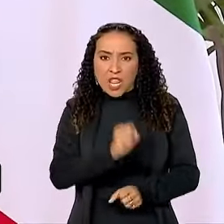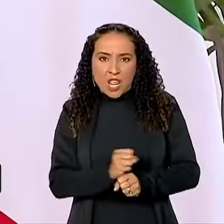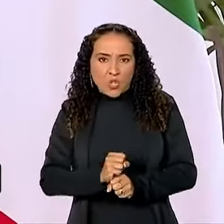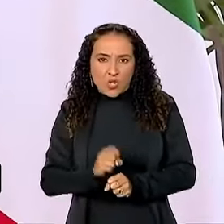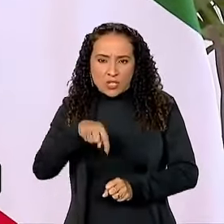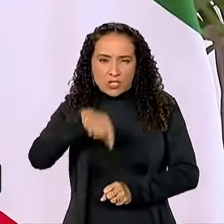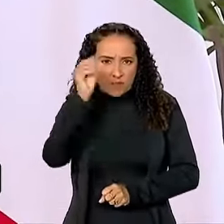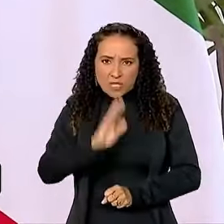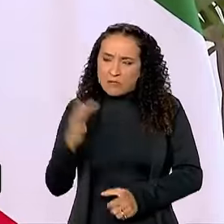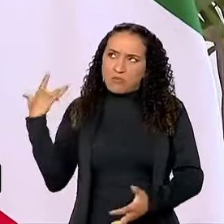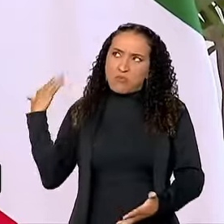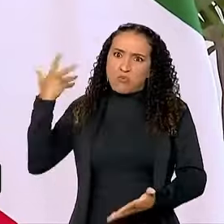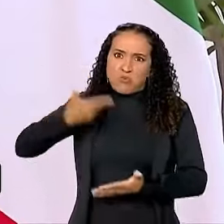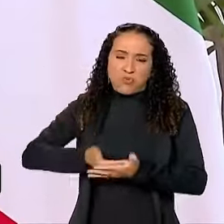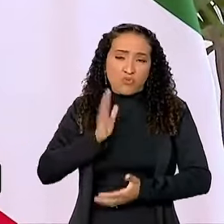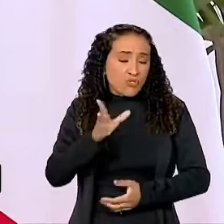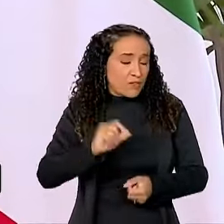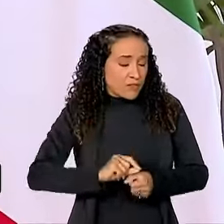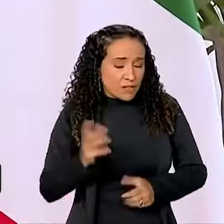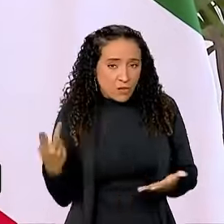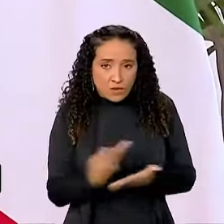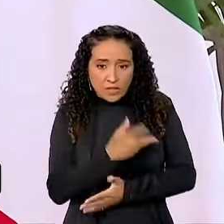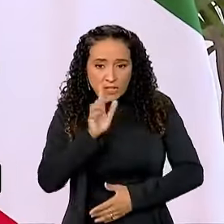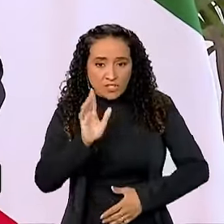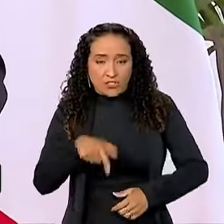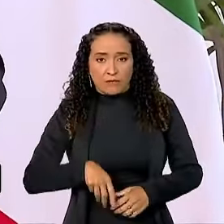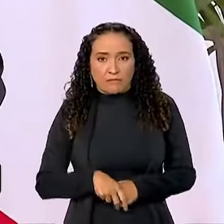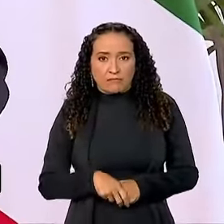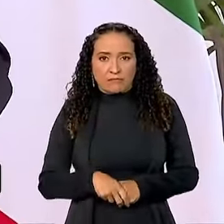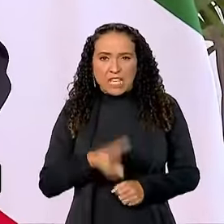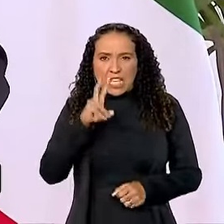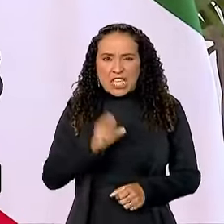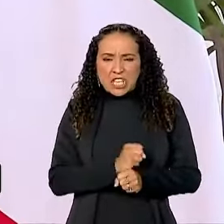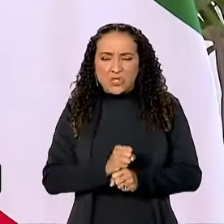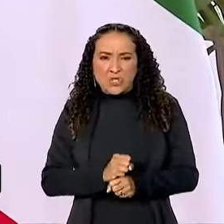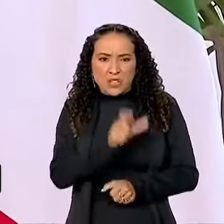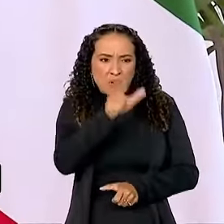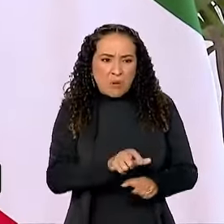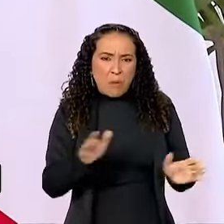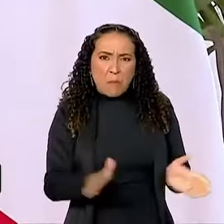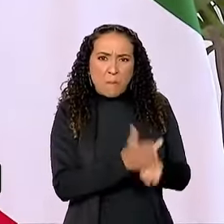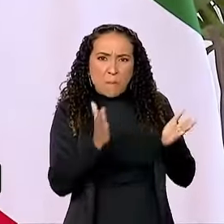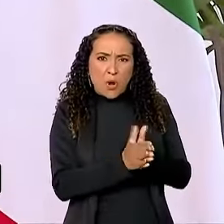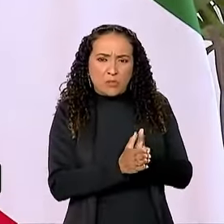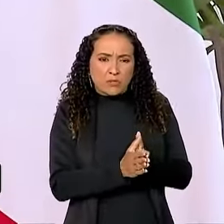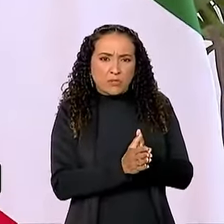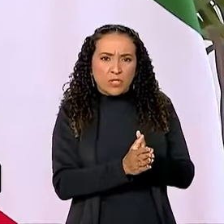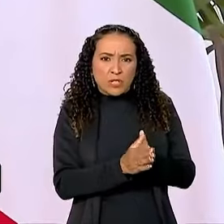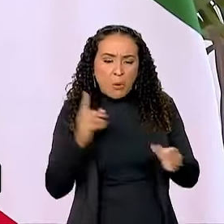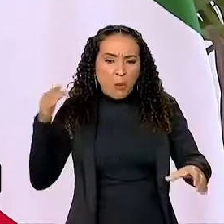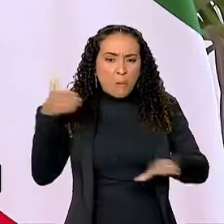Brasil. Há 500 anos. Há 500 anos o povo pobre não participava do orçamento.